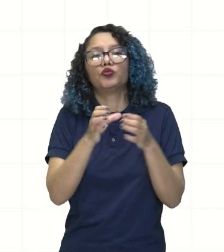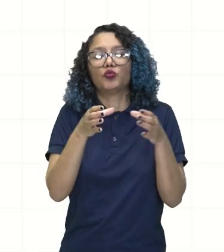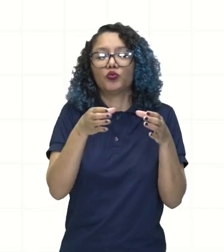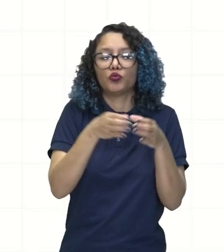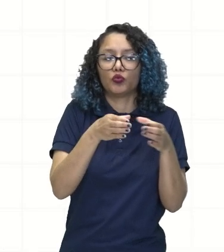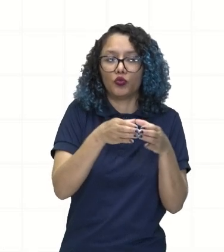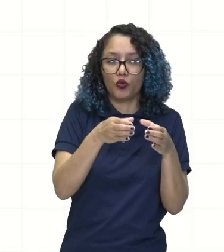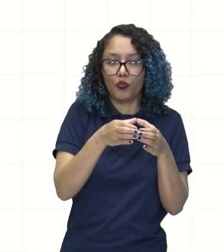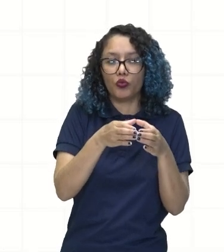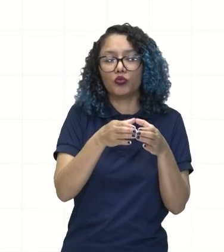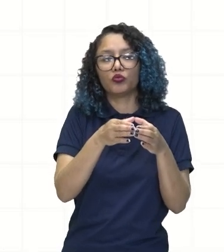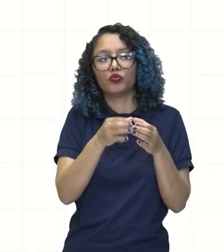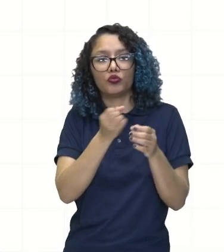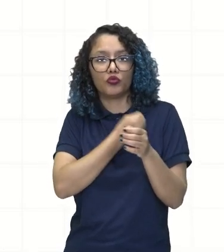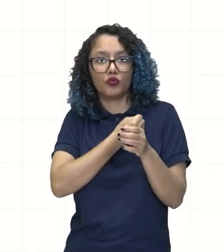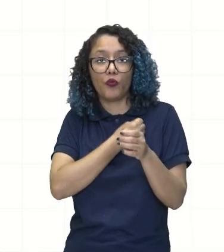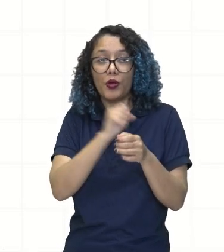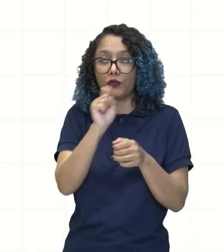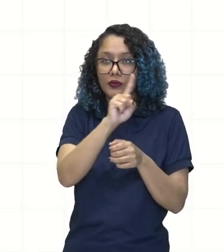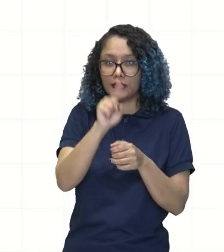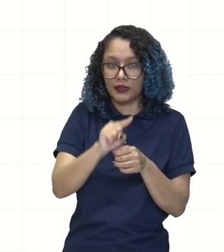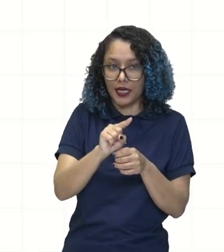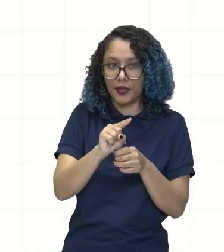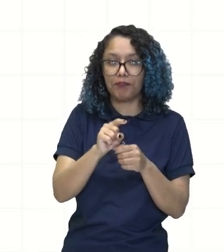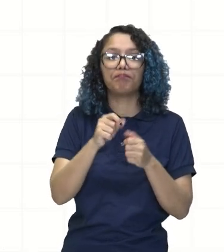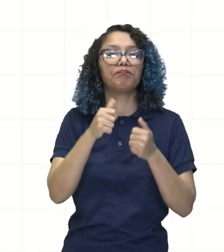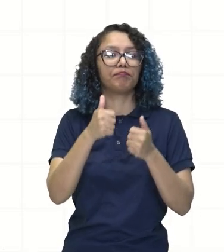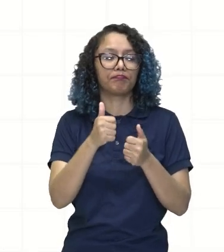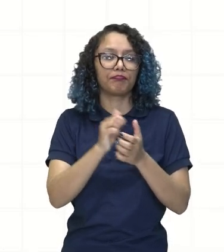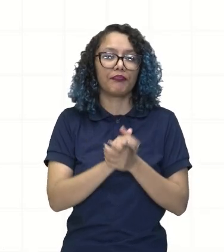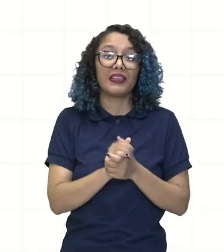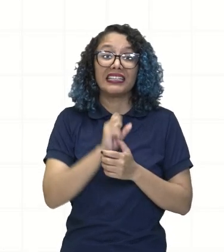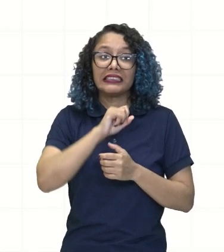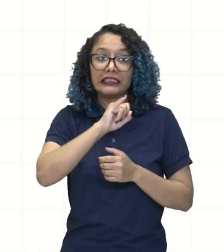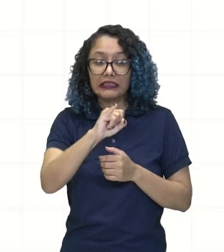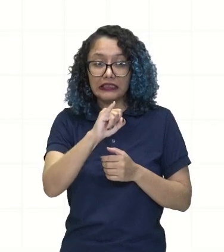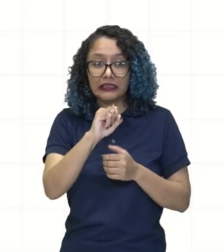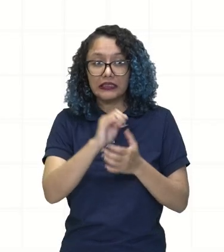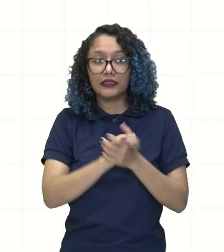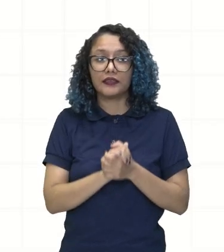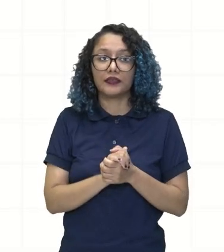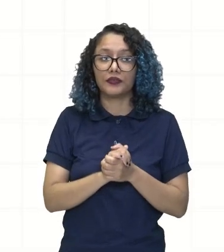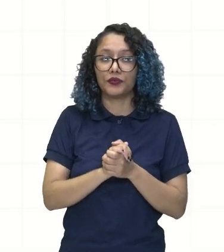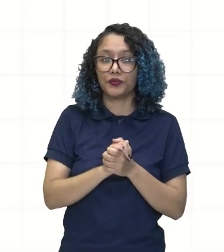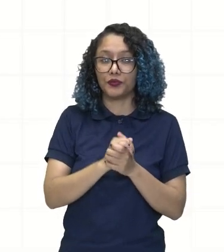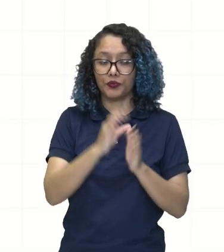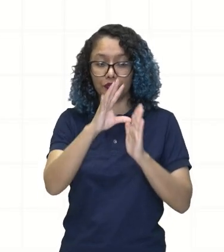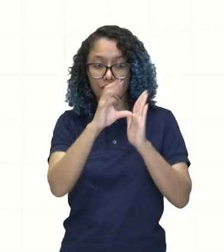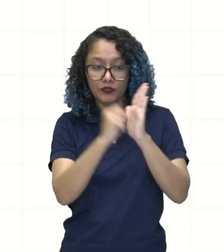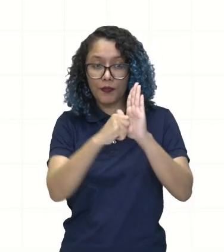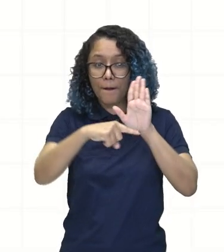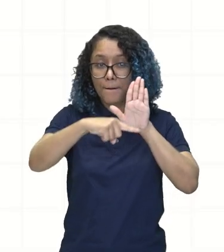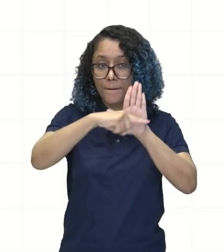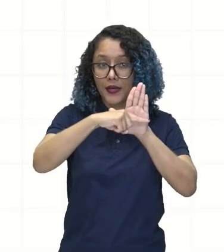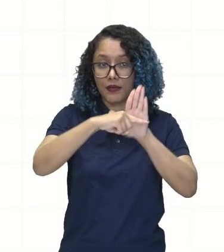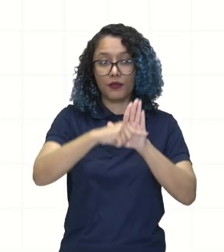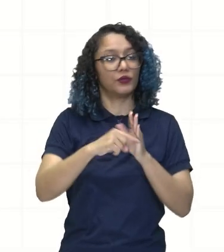bem? Vamos seguindo. Quando nós temos um sinalzinho de menos,